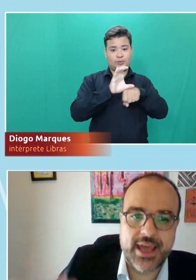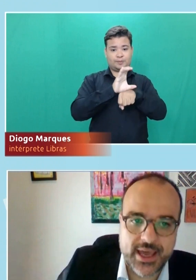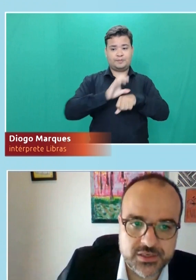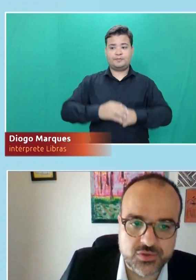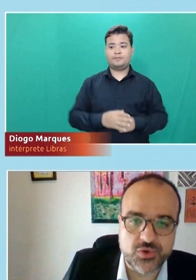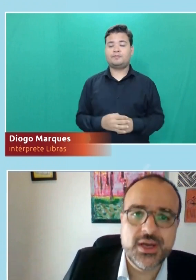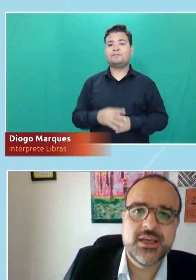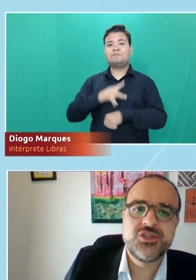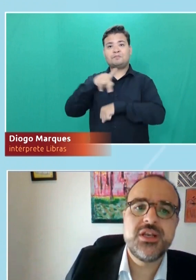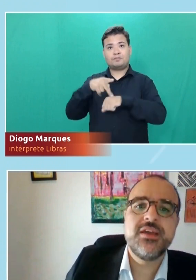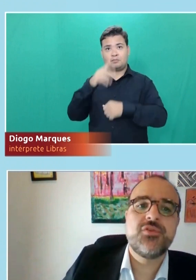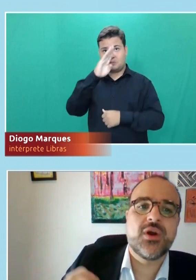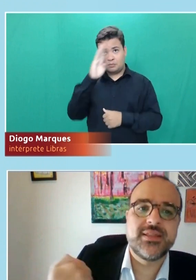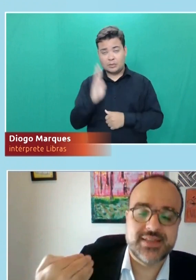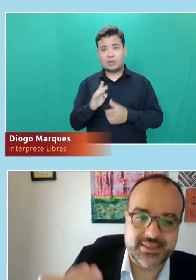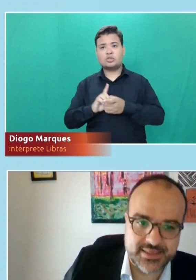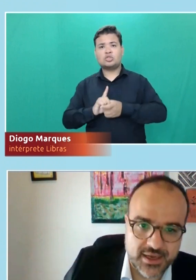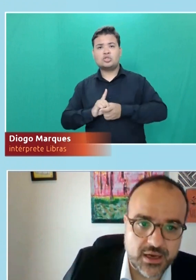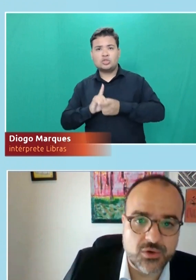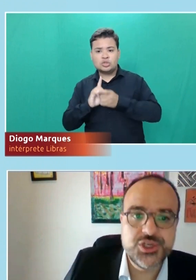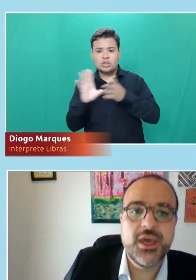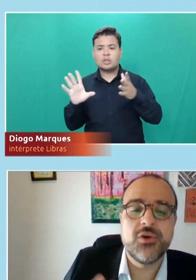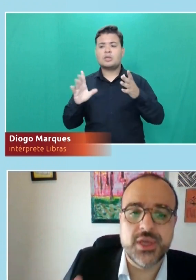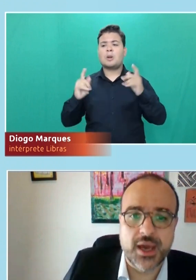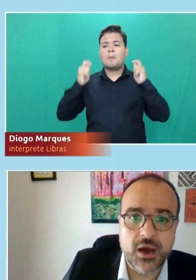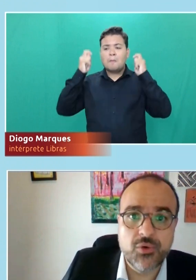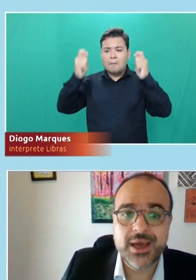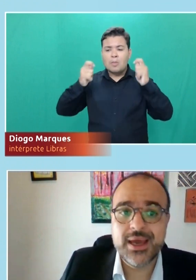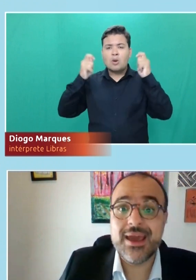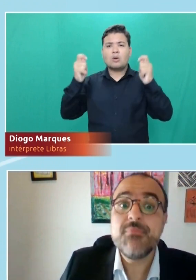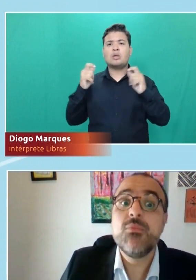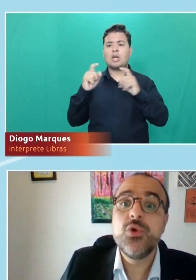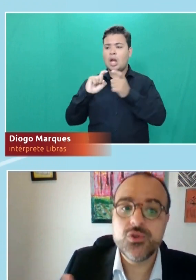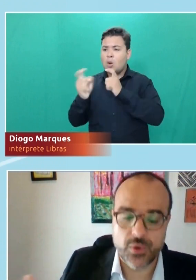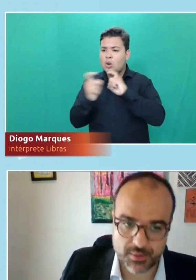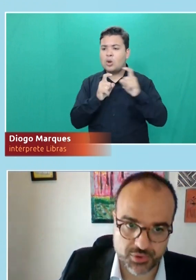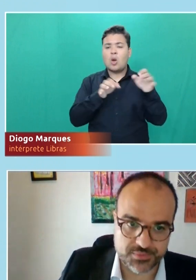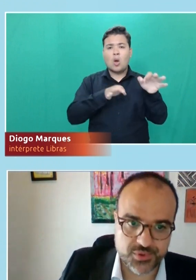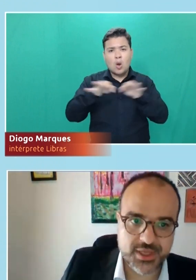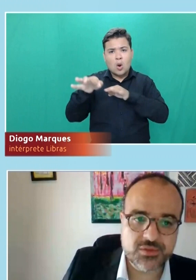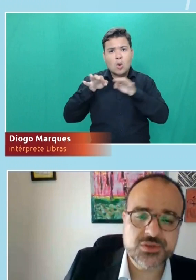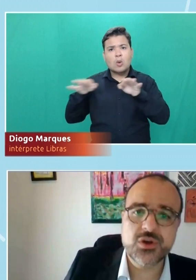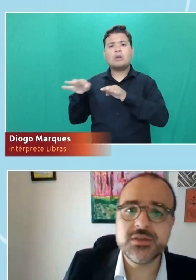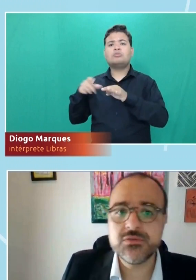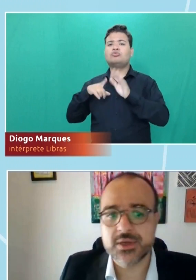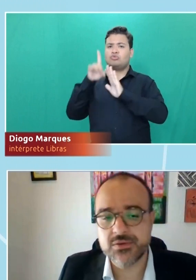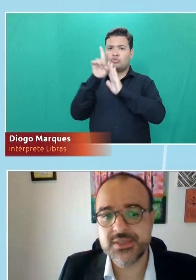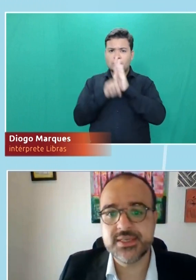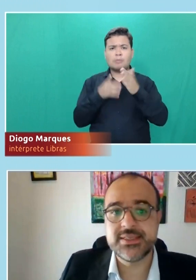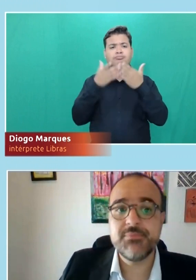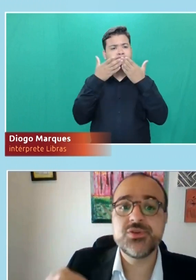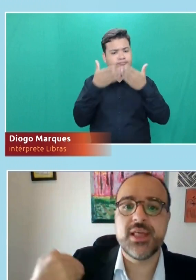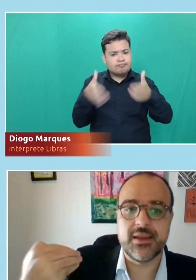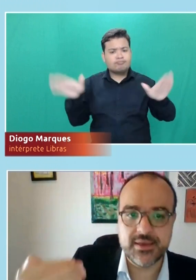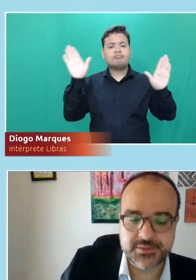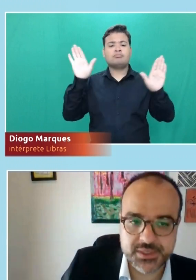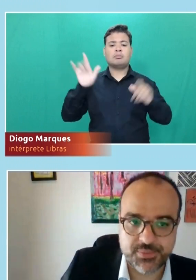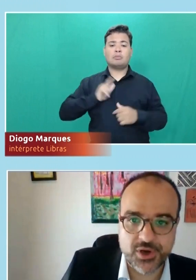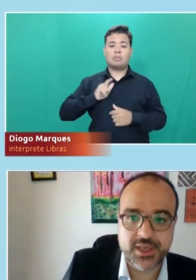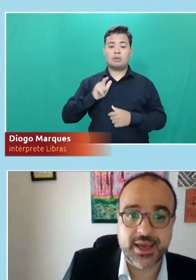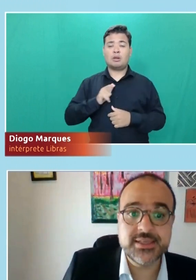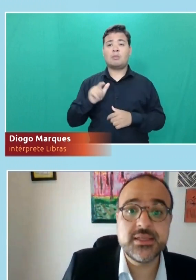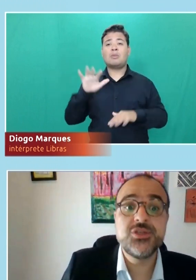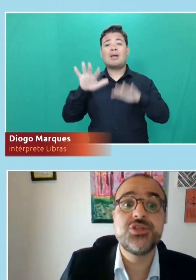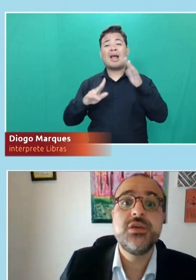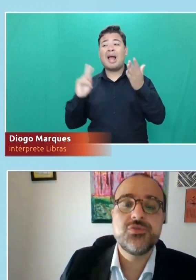de protesto, de livre organização, de reunião é muito amplo. Portanto, só situações